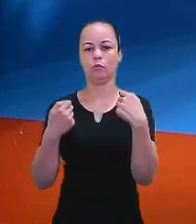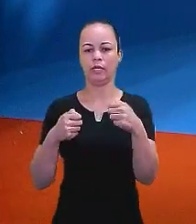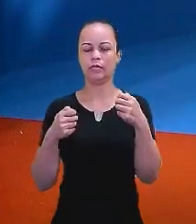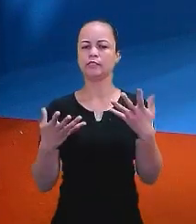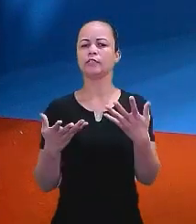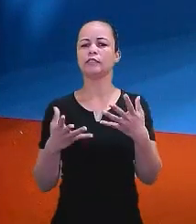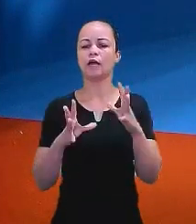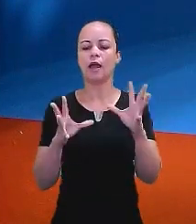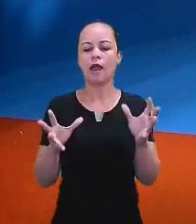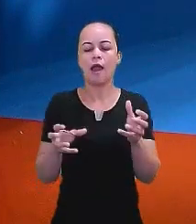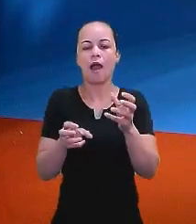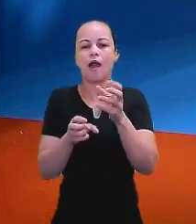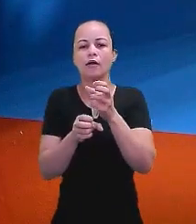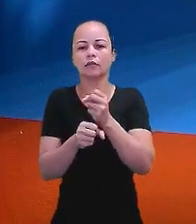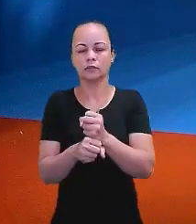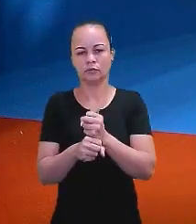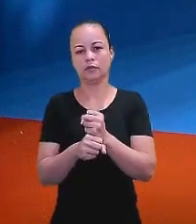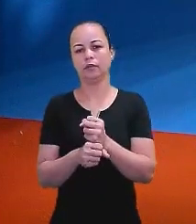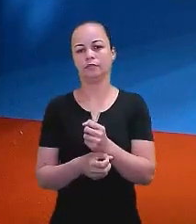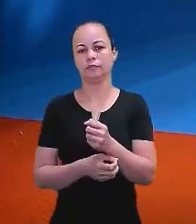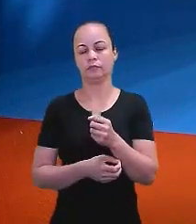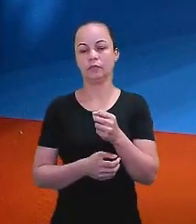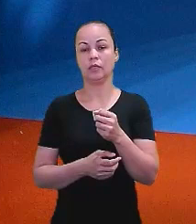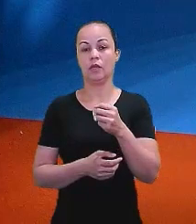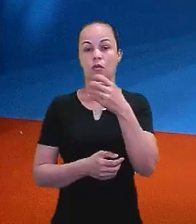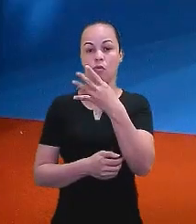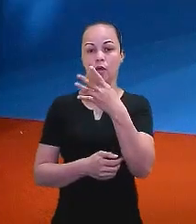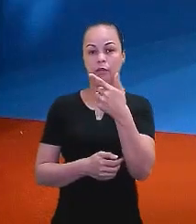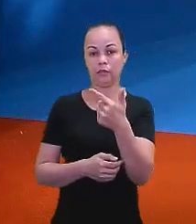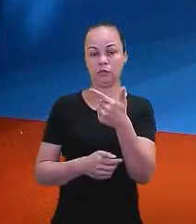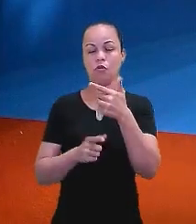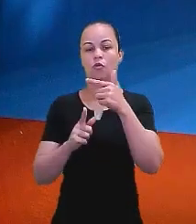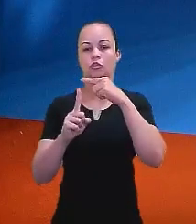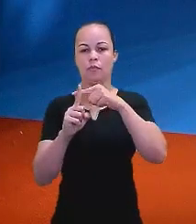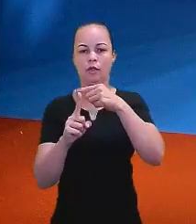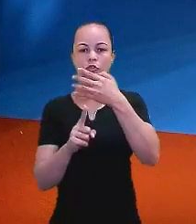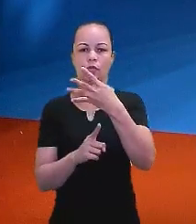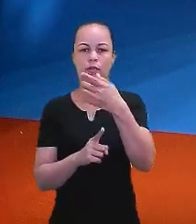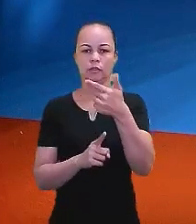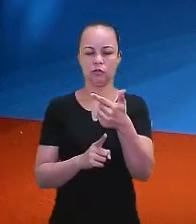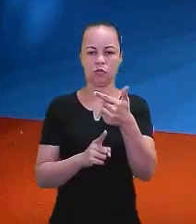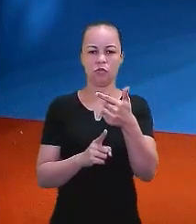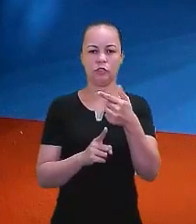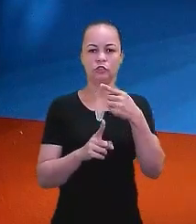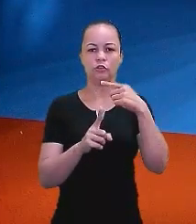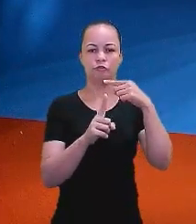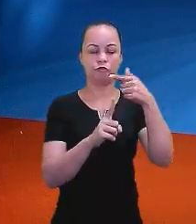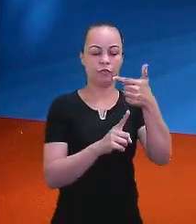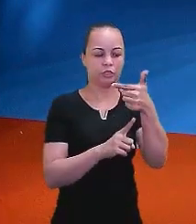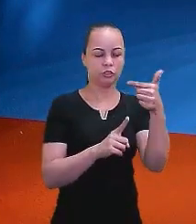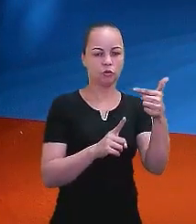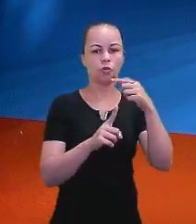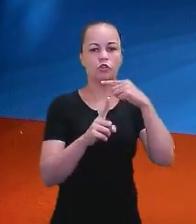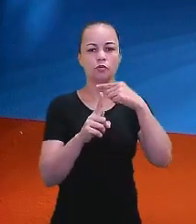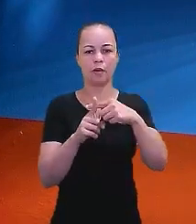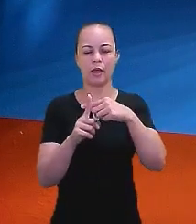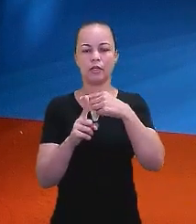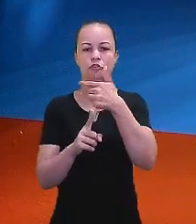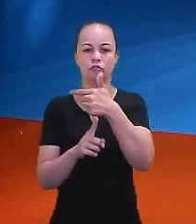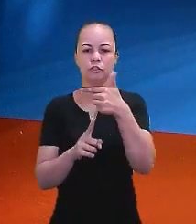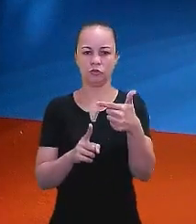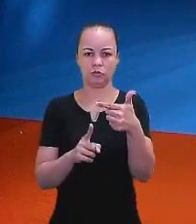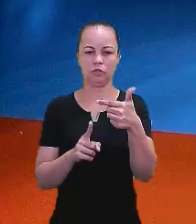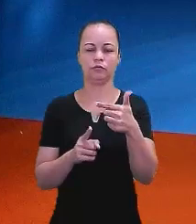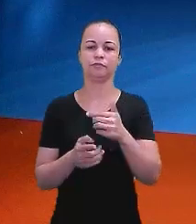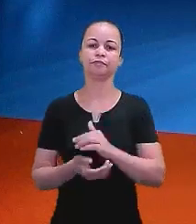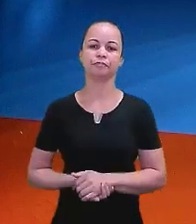adicionar esses lados. 42 mais 42, 22 mais 22, adiciono tudo